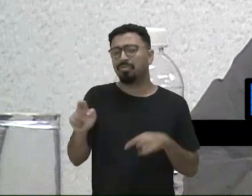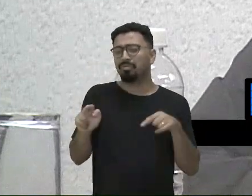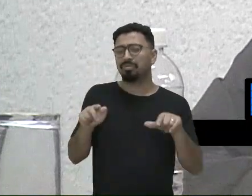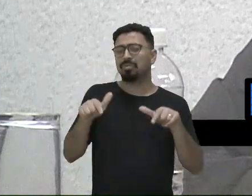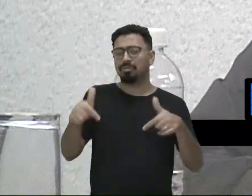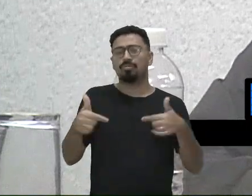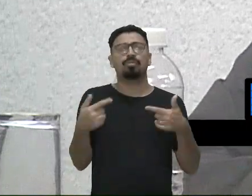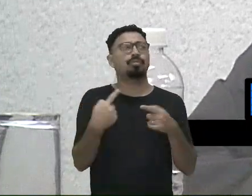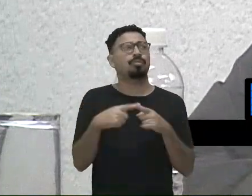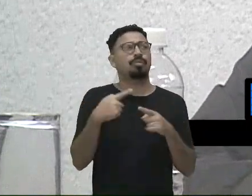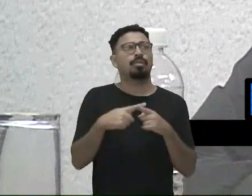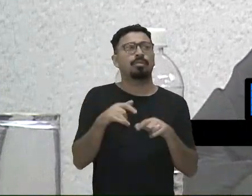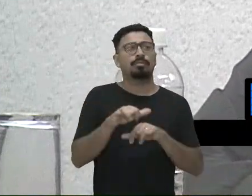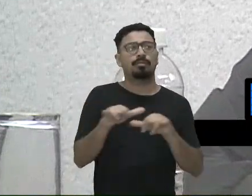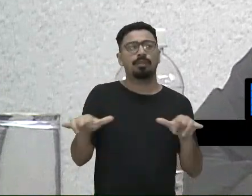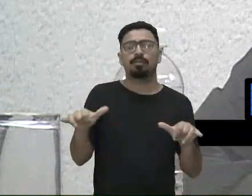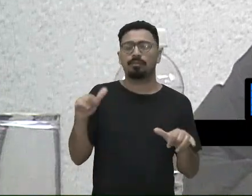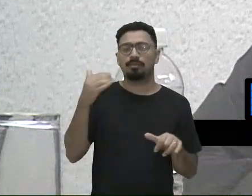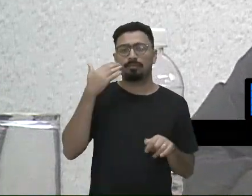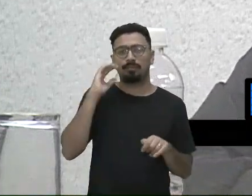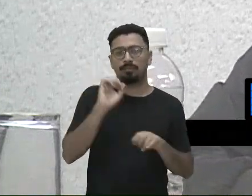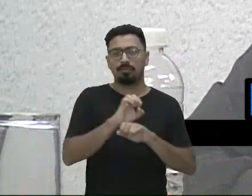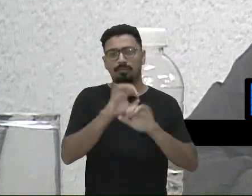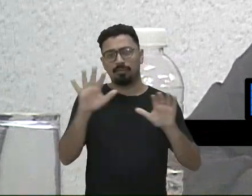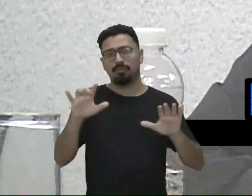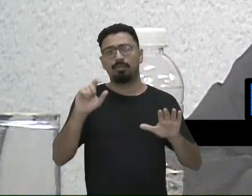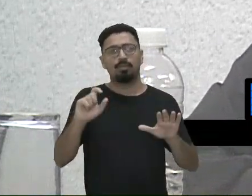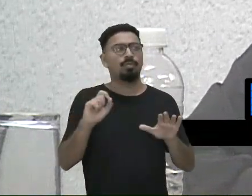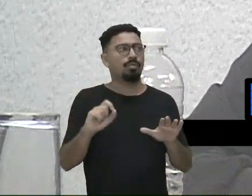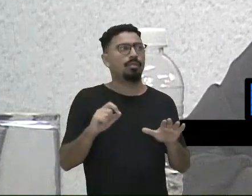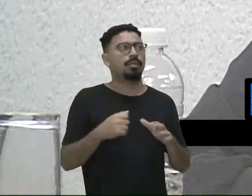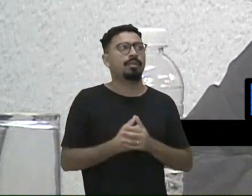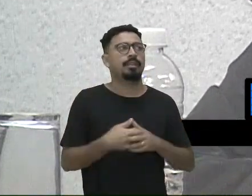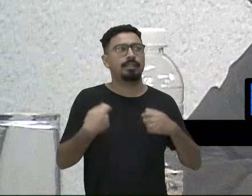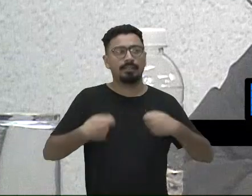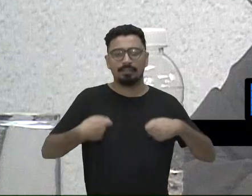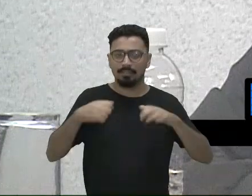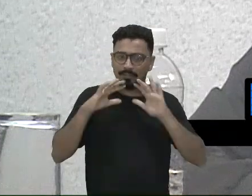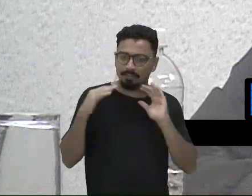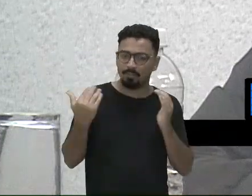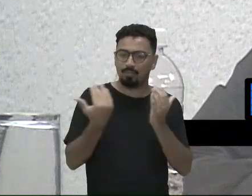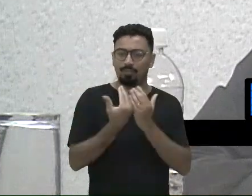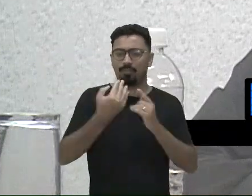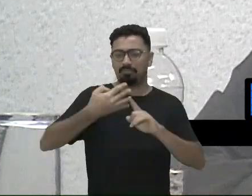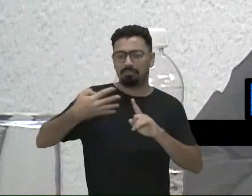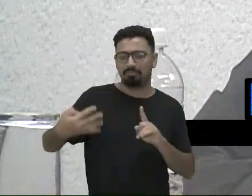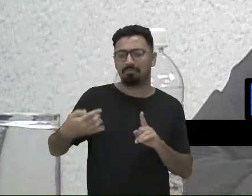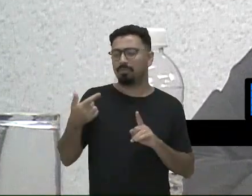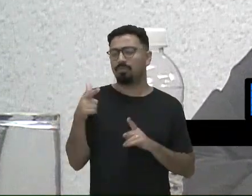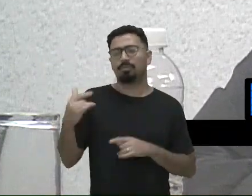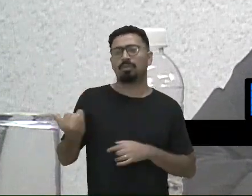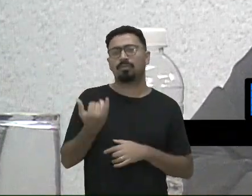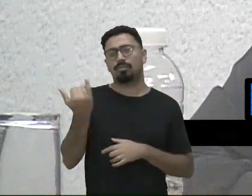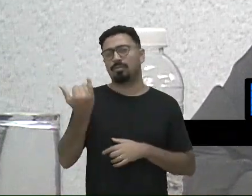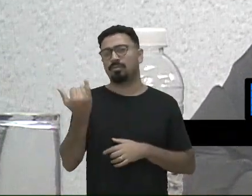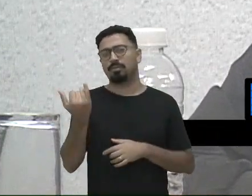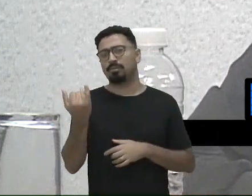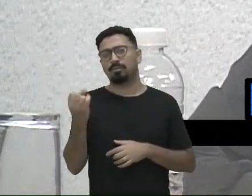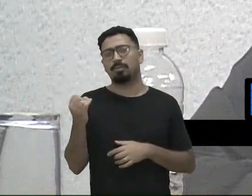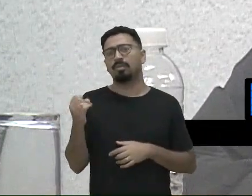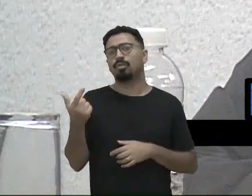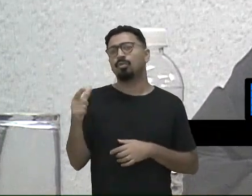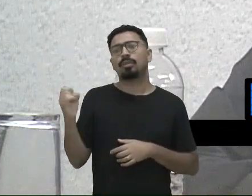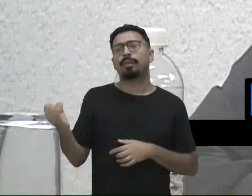Porque para mim é um recado muito claro de que a demanda da nossa comunidade não importa. Não importa sequer